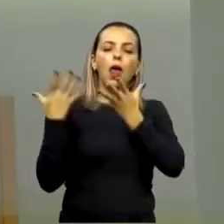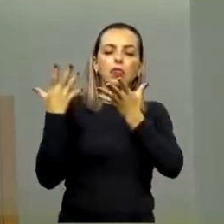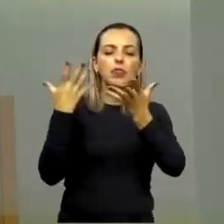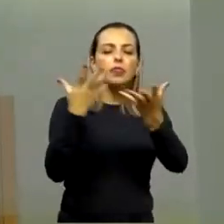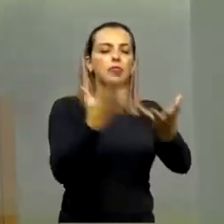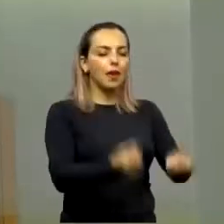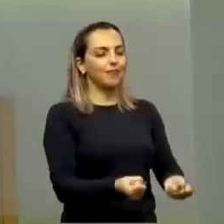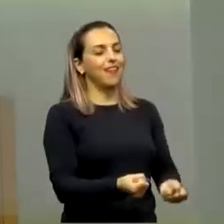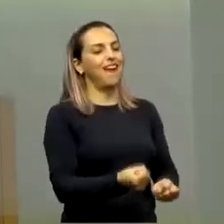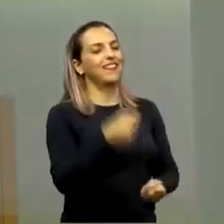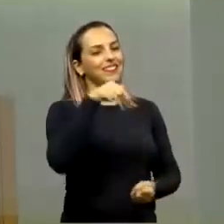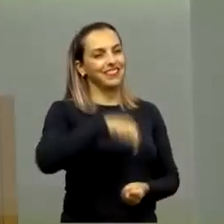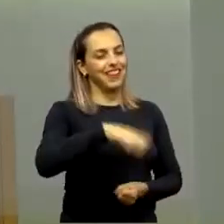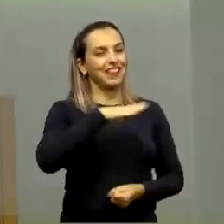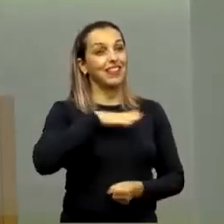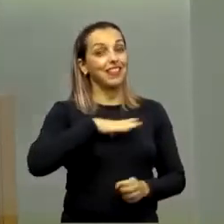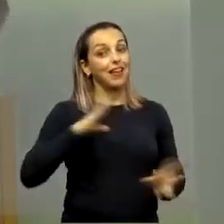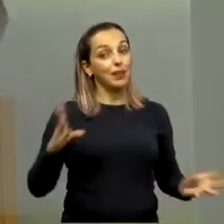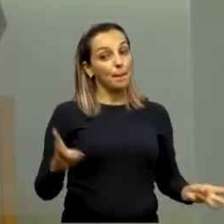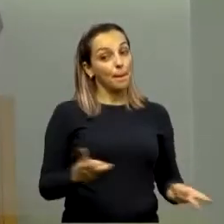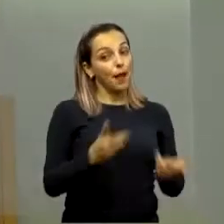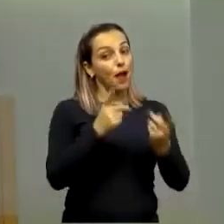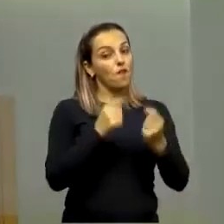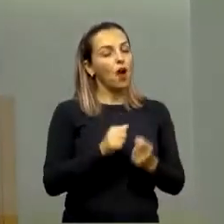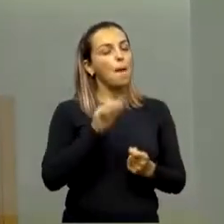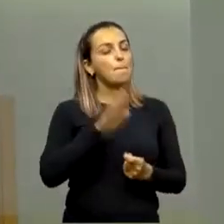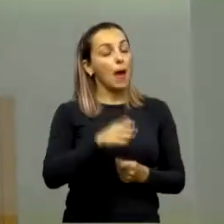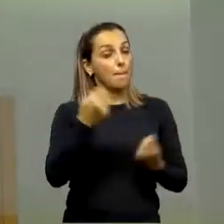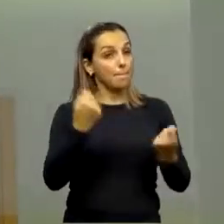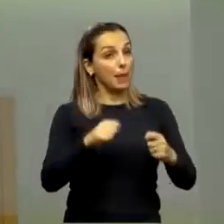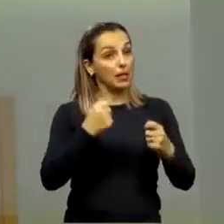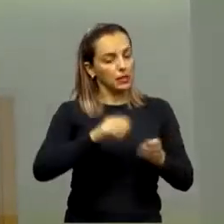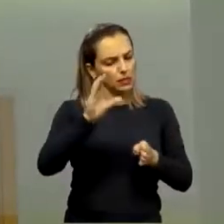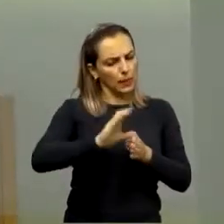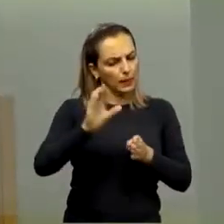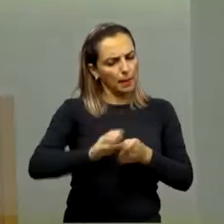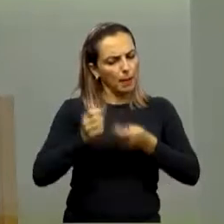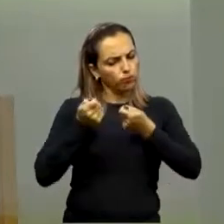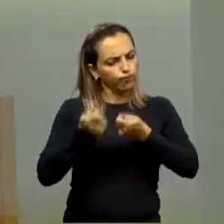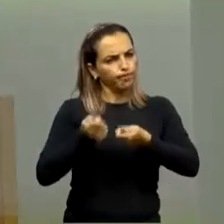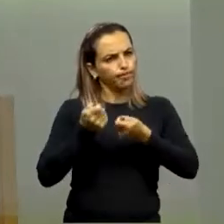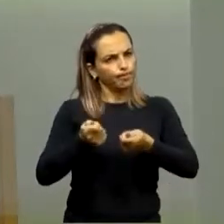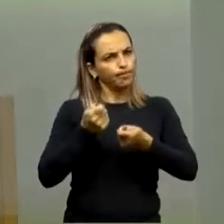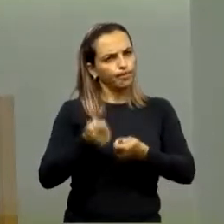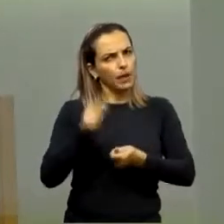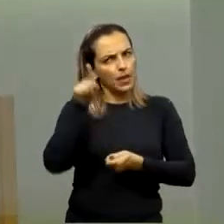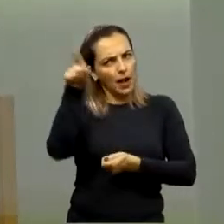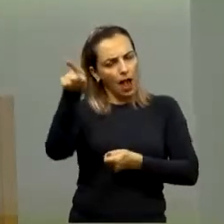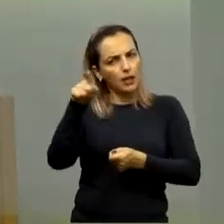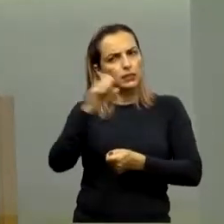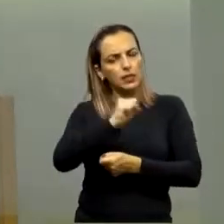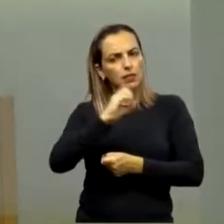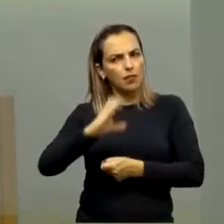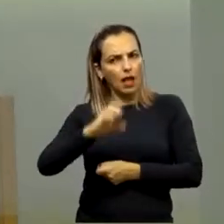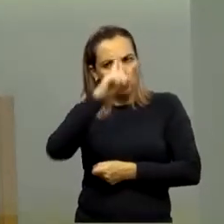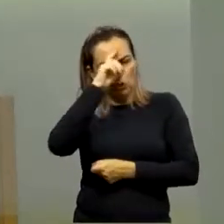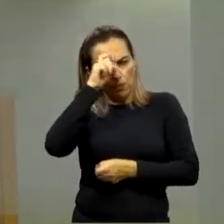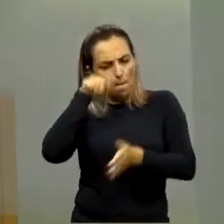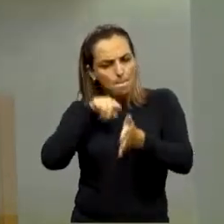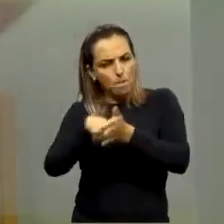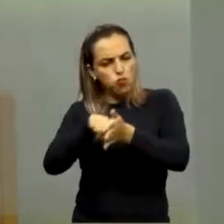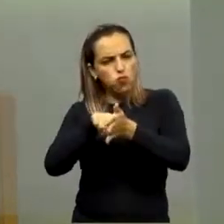abraça Essa cidade é maravilhosa é Mas precisamos Presidente essa casa aqui que tem provocar uma auditoria na santa casa